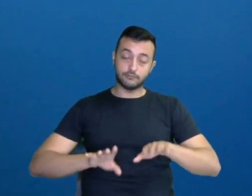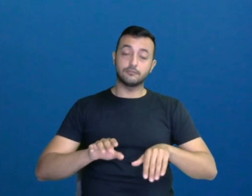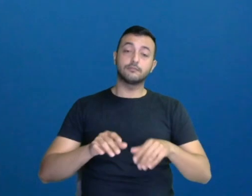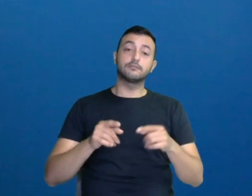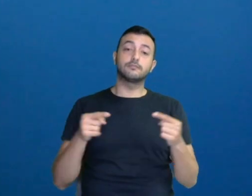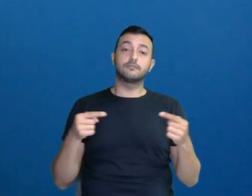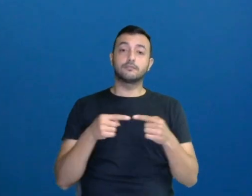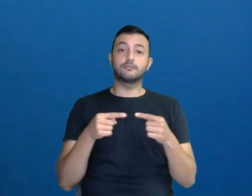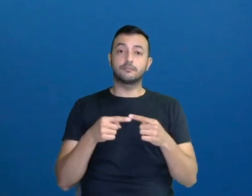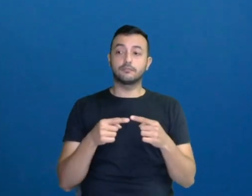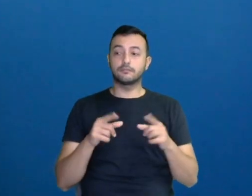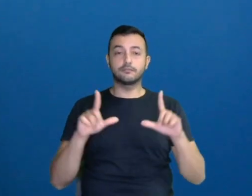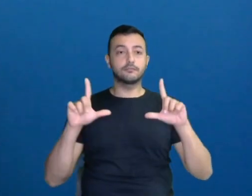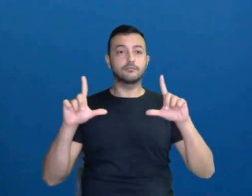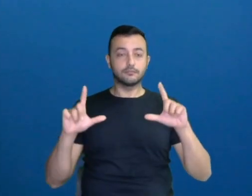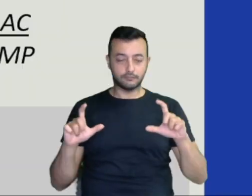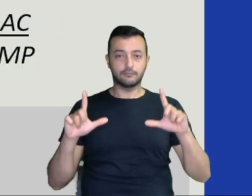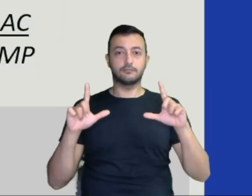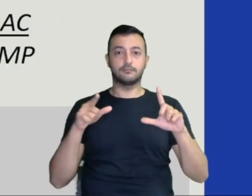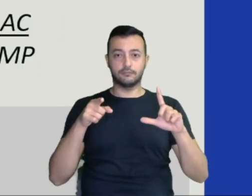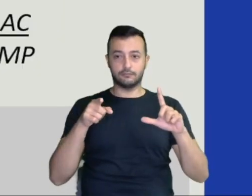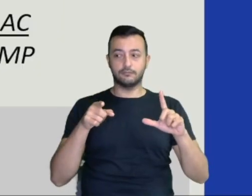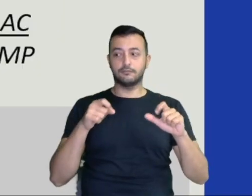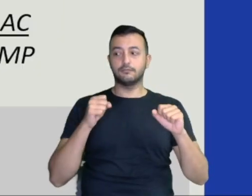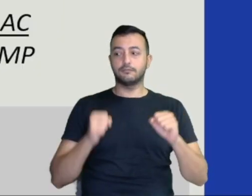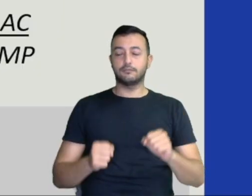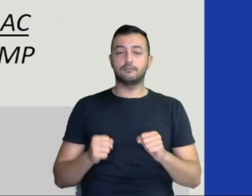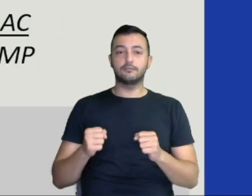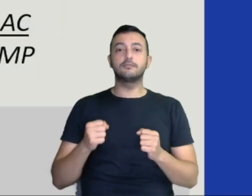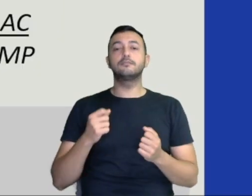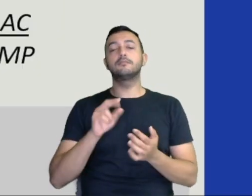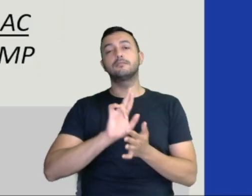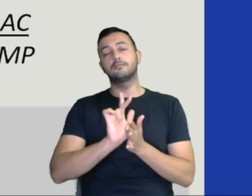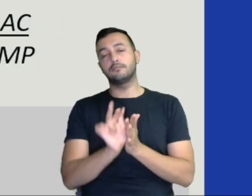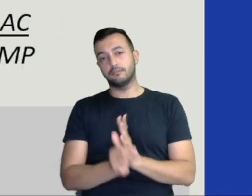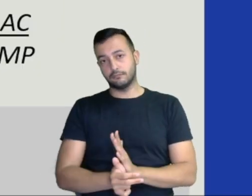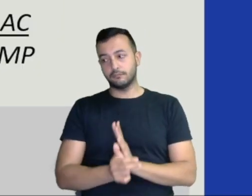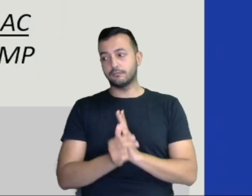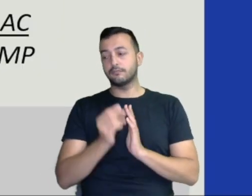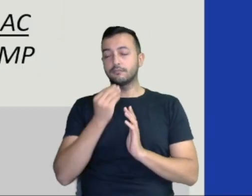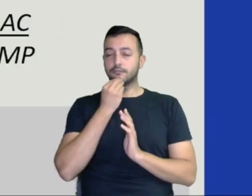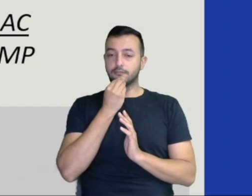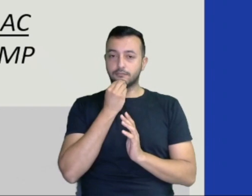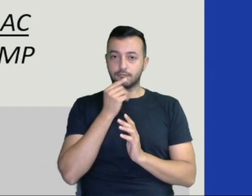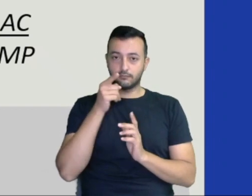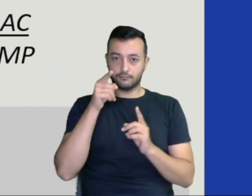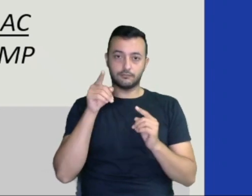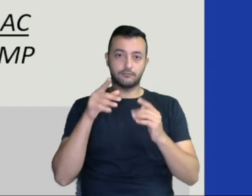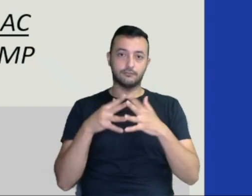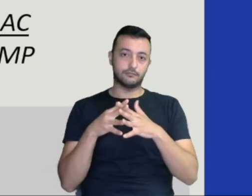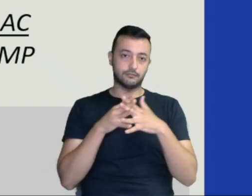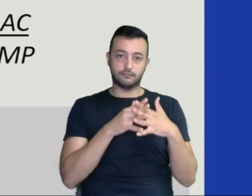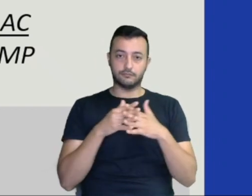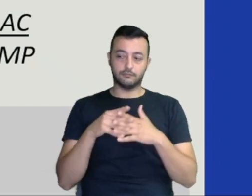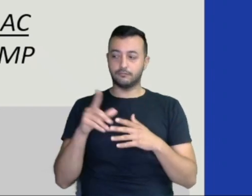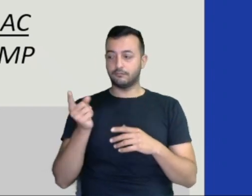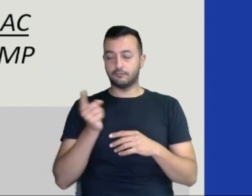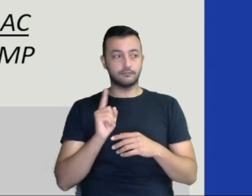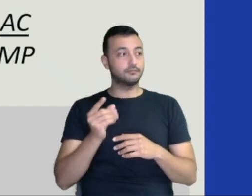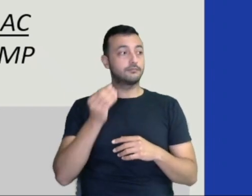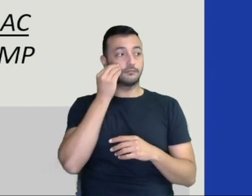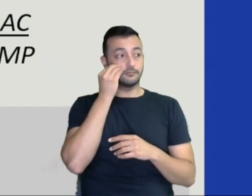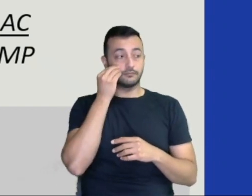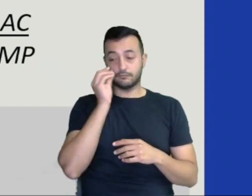segmentos associados. Dá um print nessa tela aqui. Aqui eu coloquei as várias possibilidades para você não confundir. Vai observando